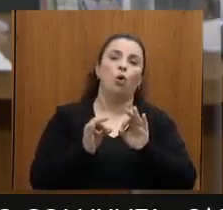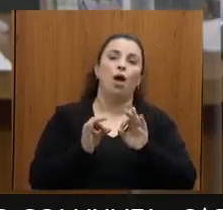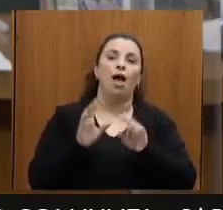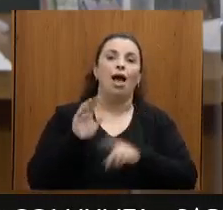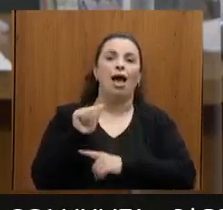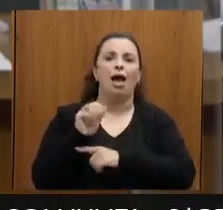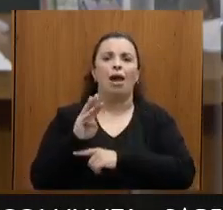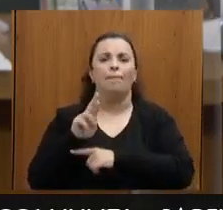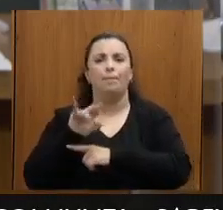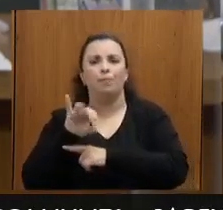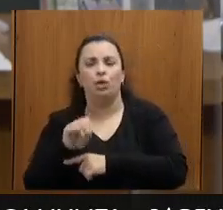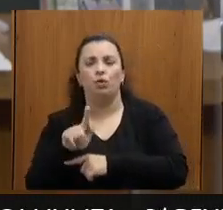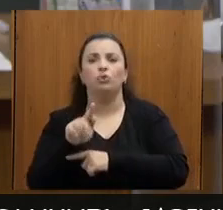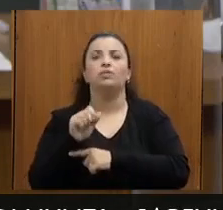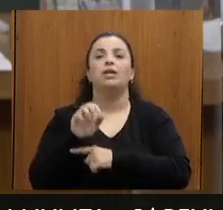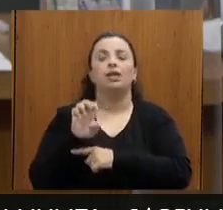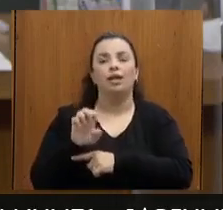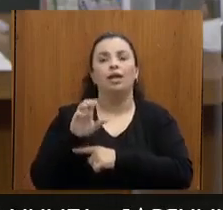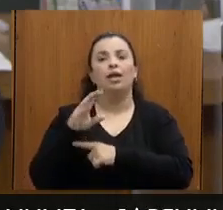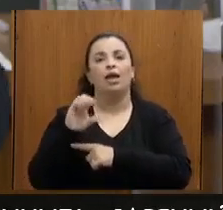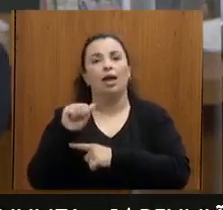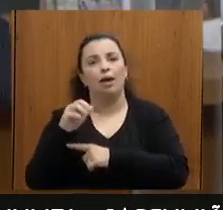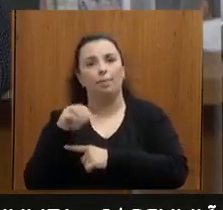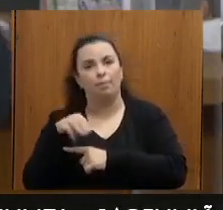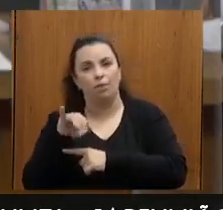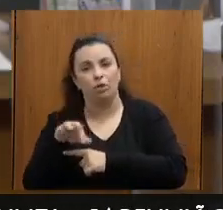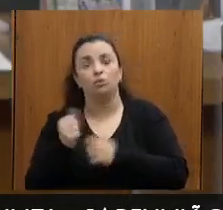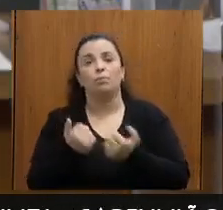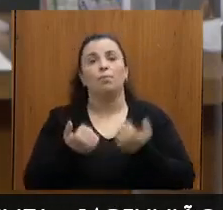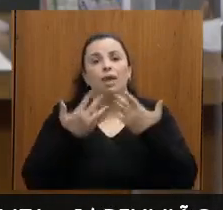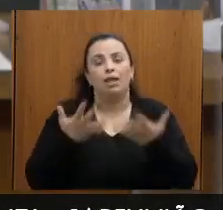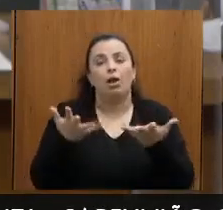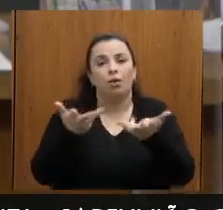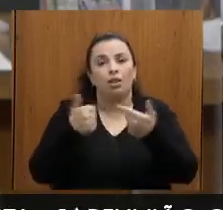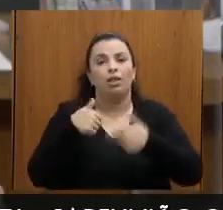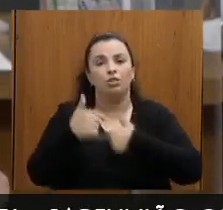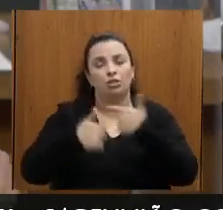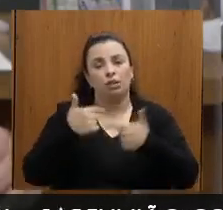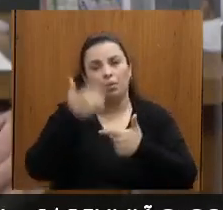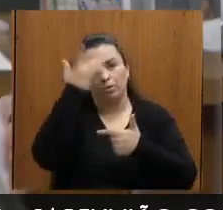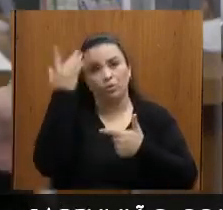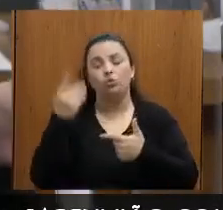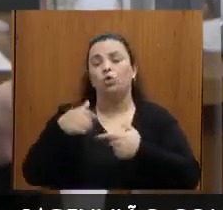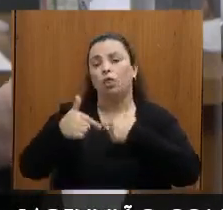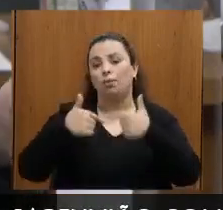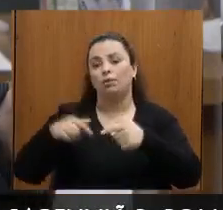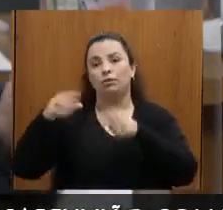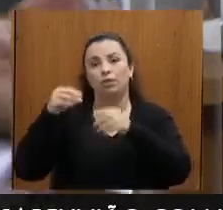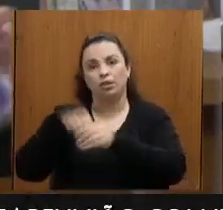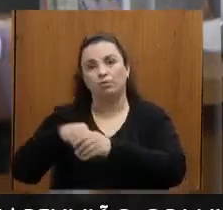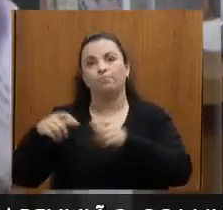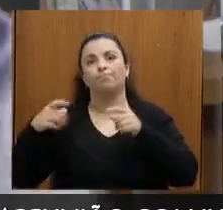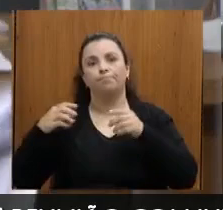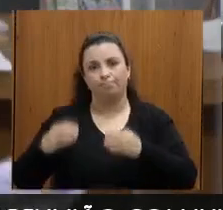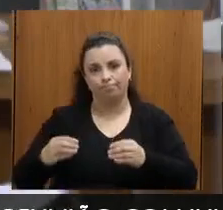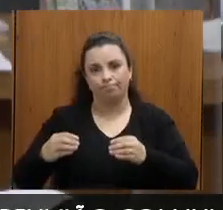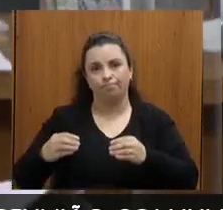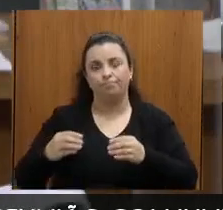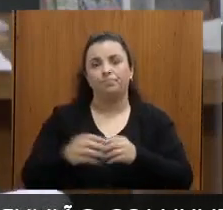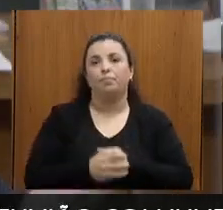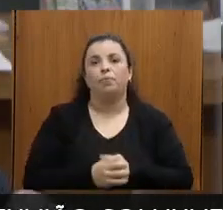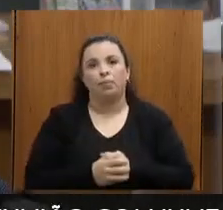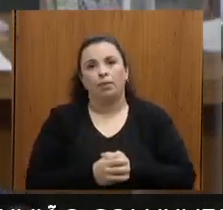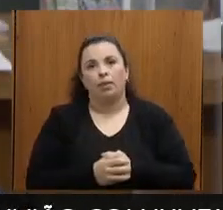qualidade de trabalho a todos os servidores que estão hoje na cidade administrativa. Pode passar, por favor. em relação